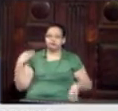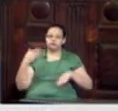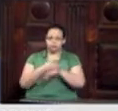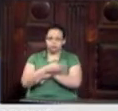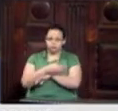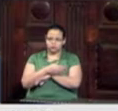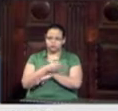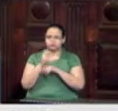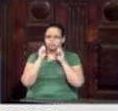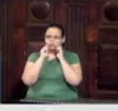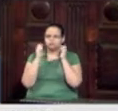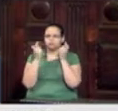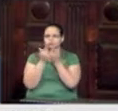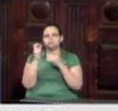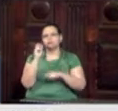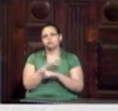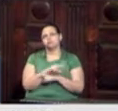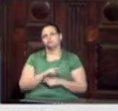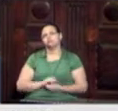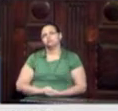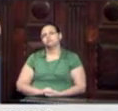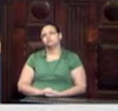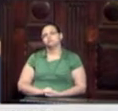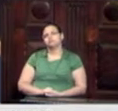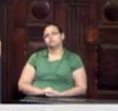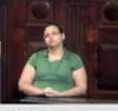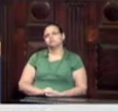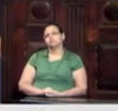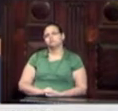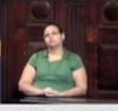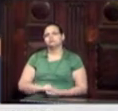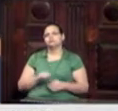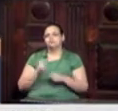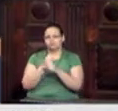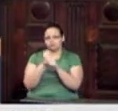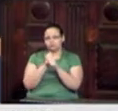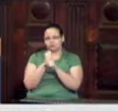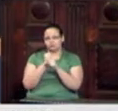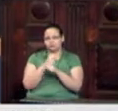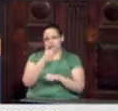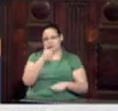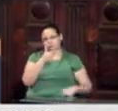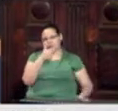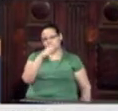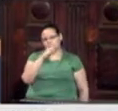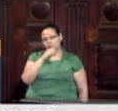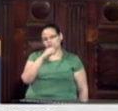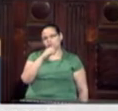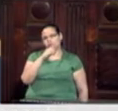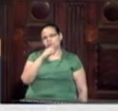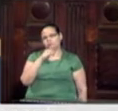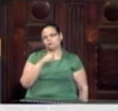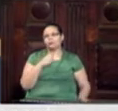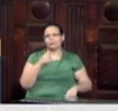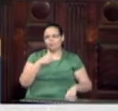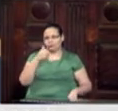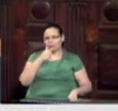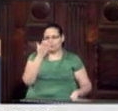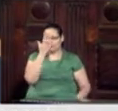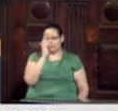casa, e foi no ano de 1 de fevereiro